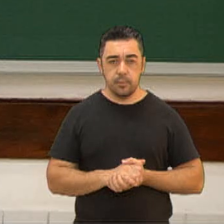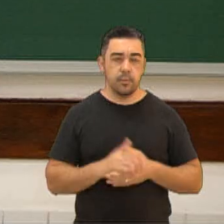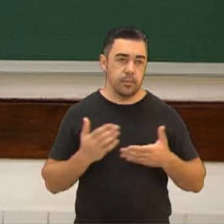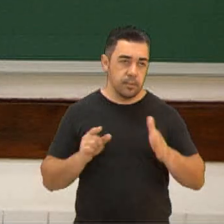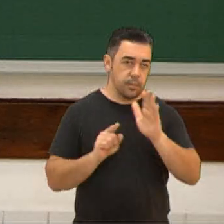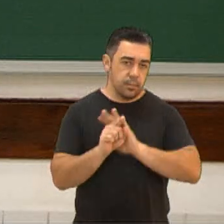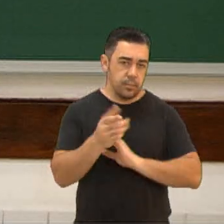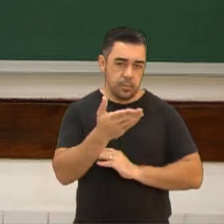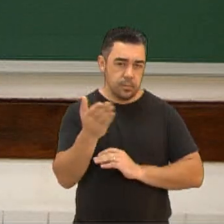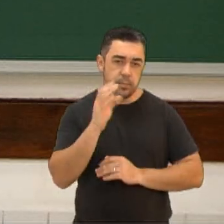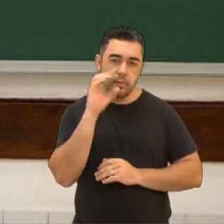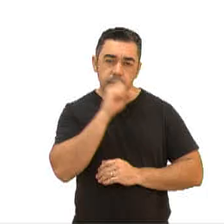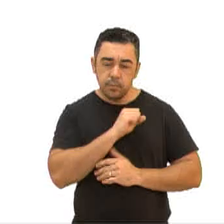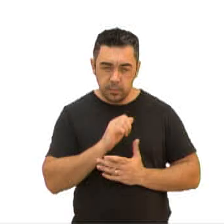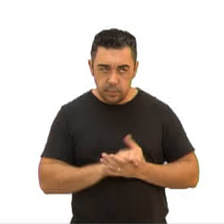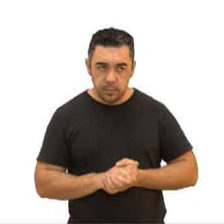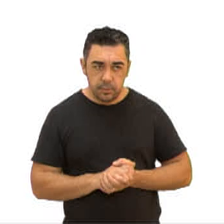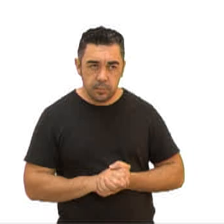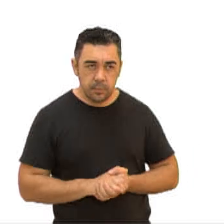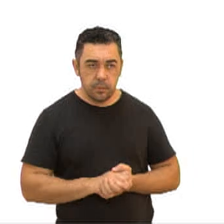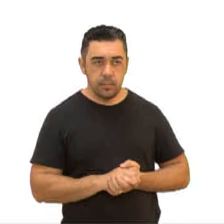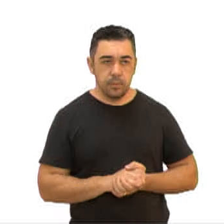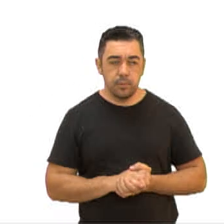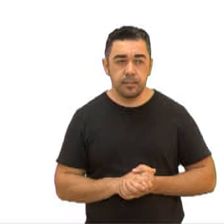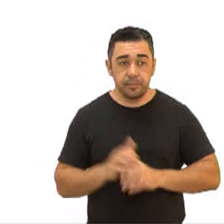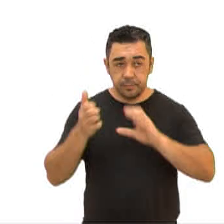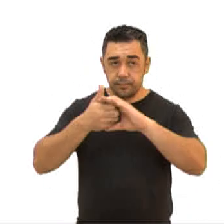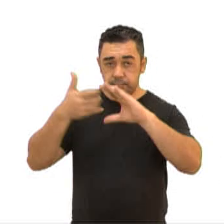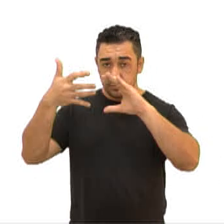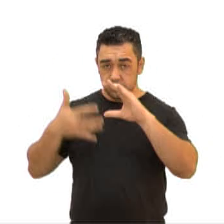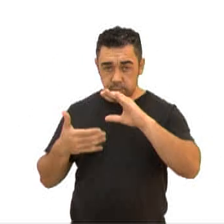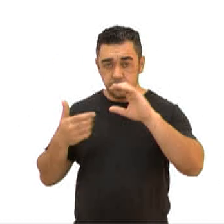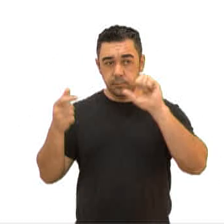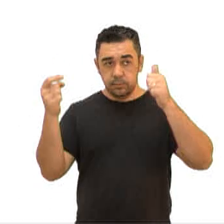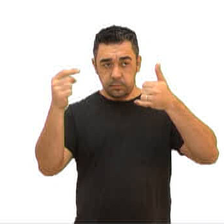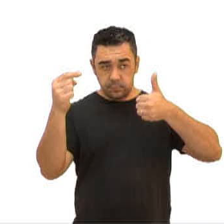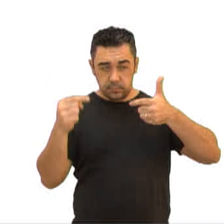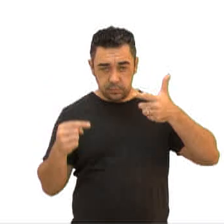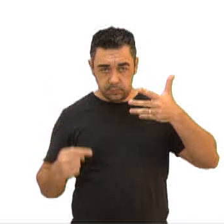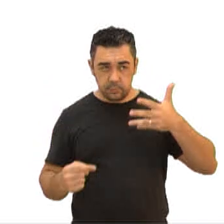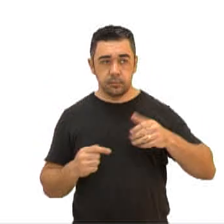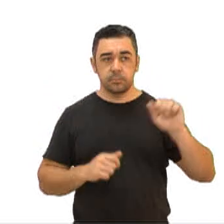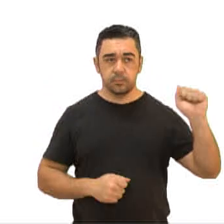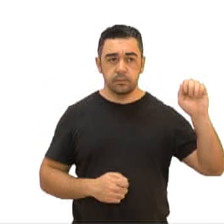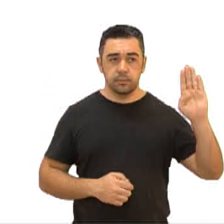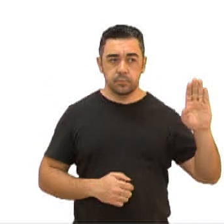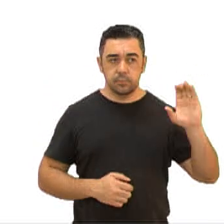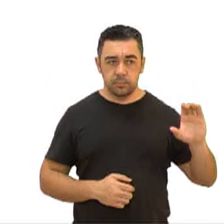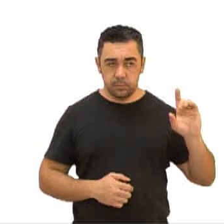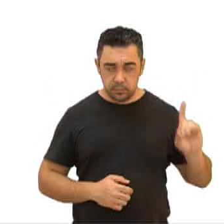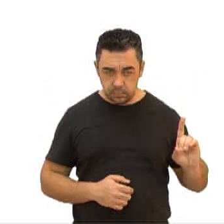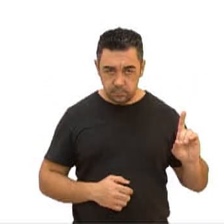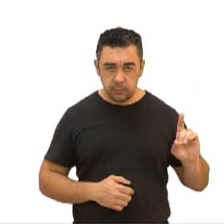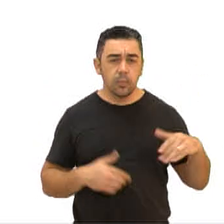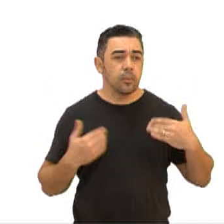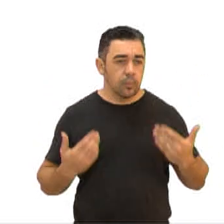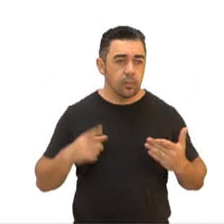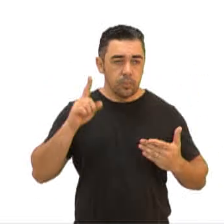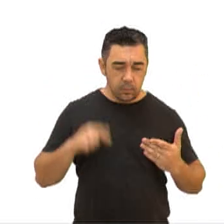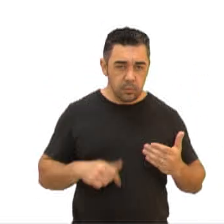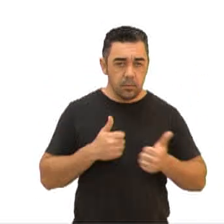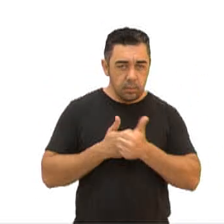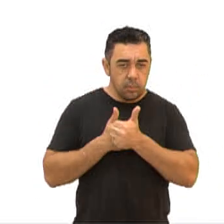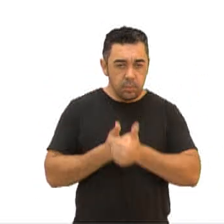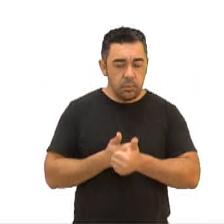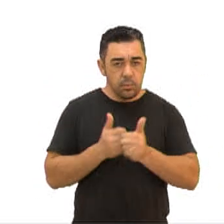Então, um quiz agora rapidinho. Das características abaixo, qual melhor se aplica ao cubismo? Alternativa